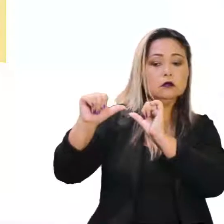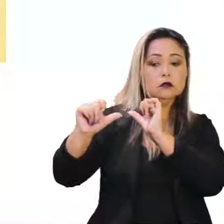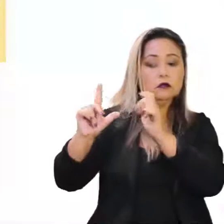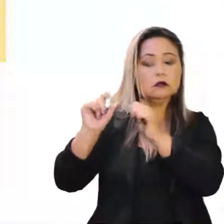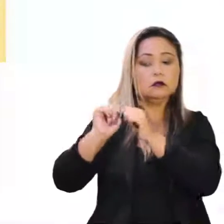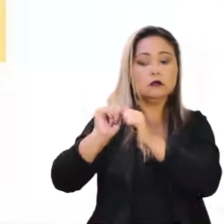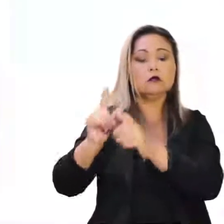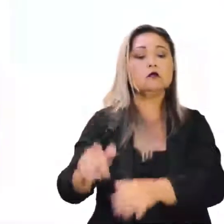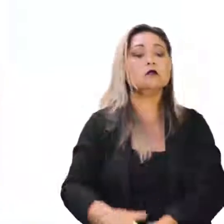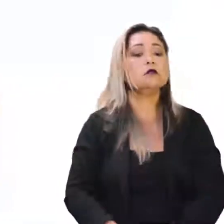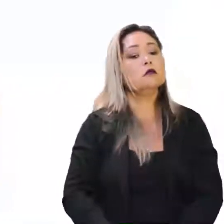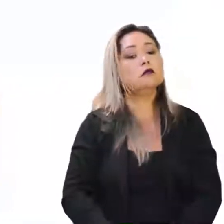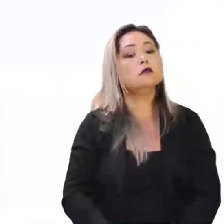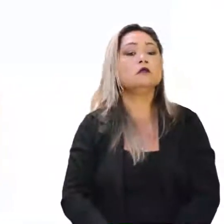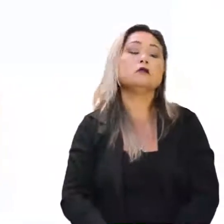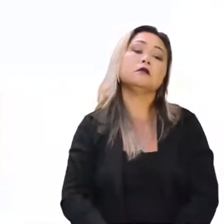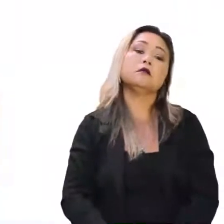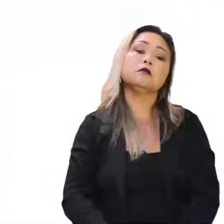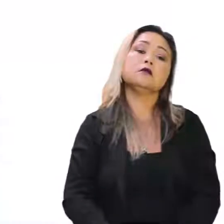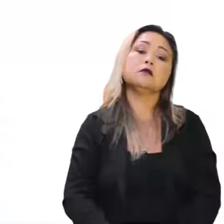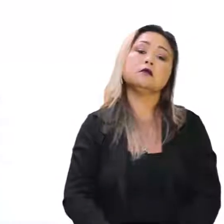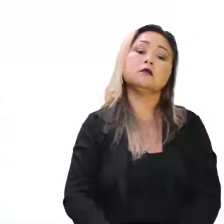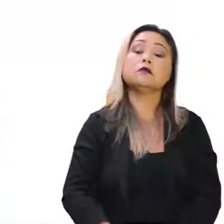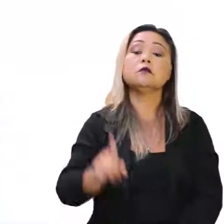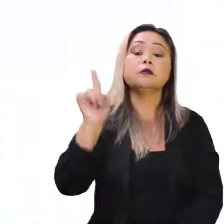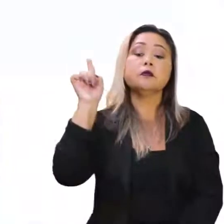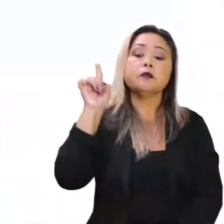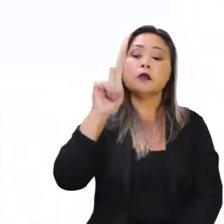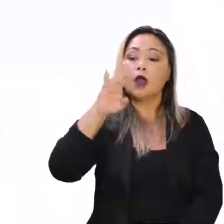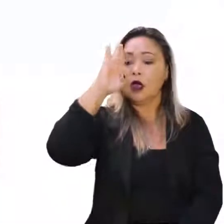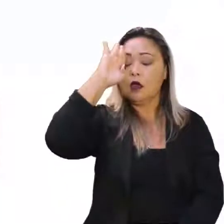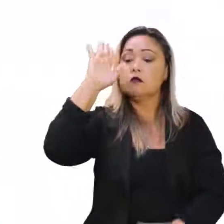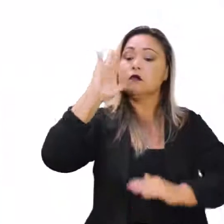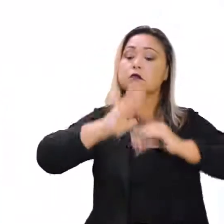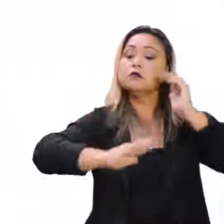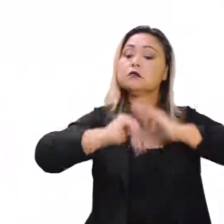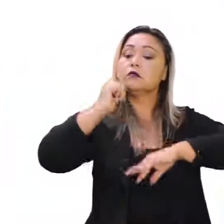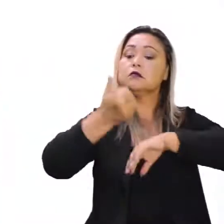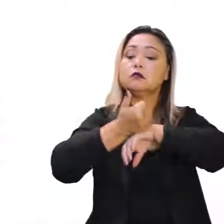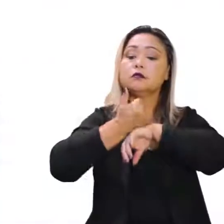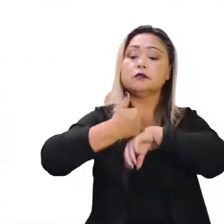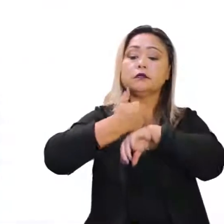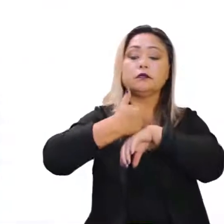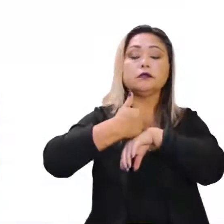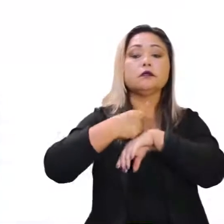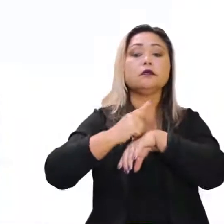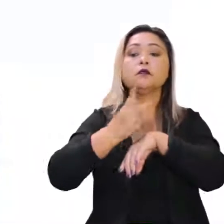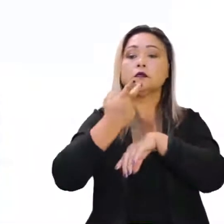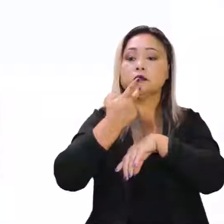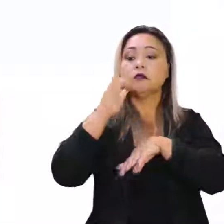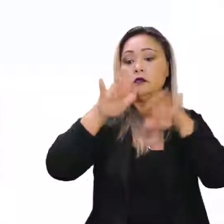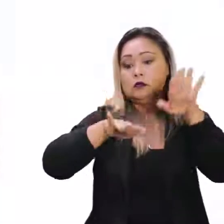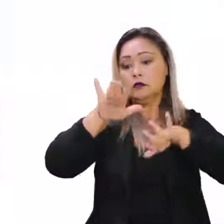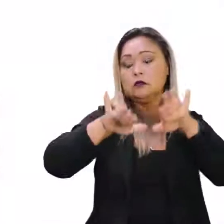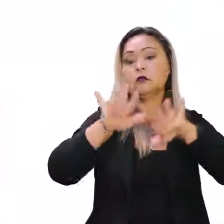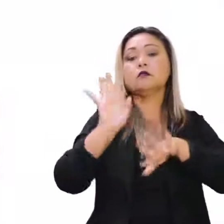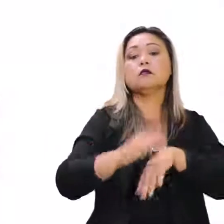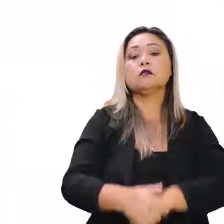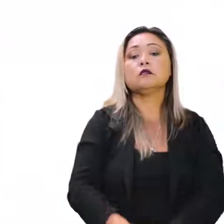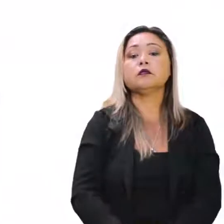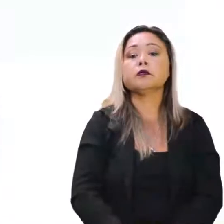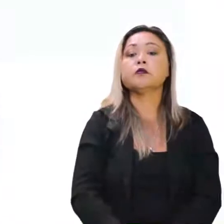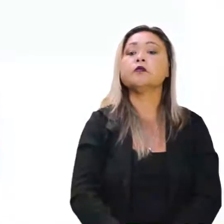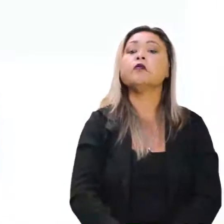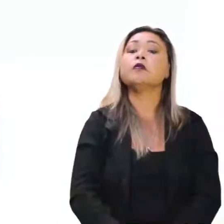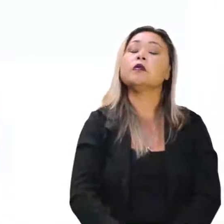de Belas Artes. Vamos falar um pouco dos principais artistas, professor? Você já até falou de alguns aí. É